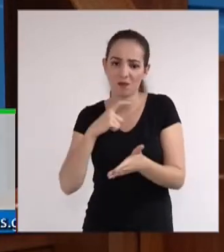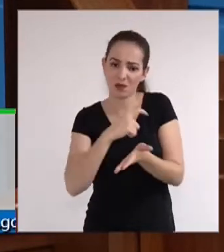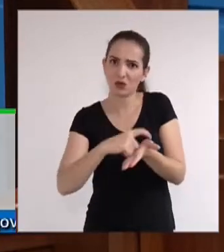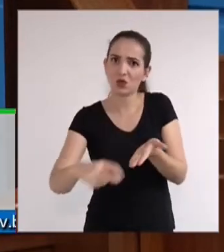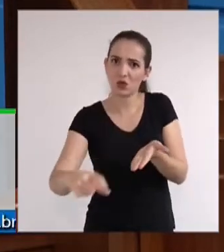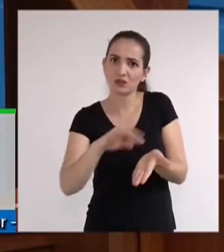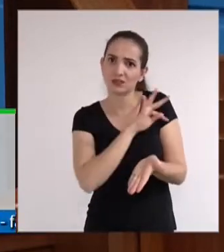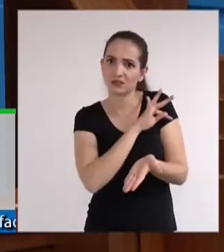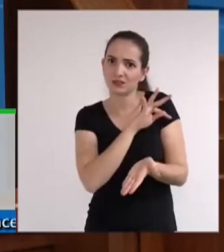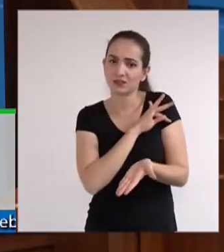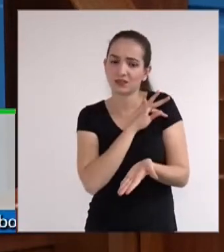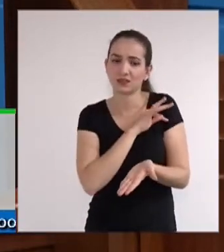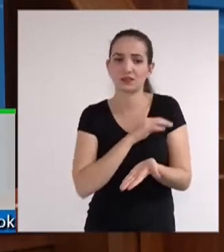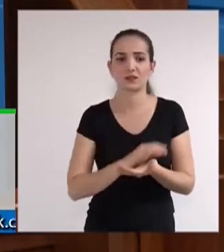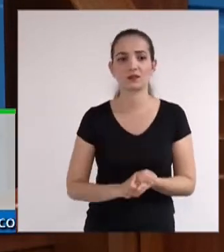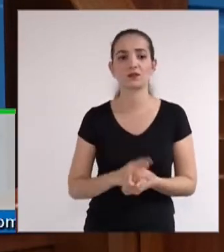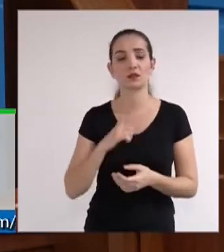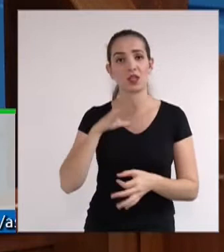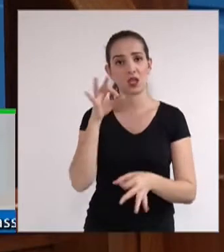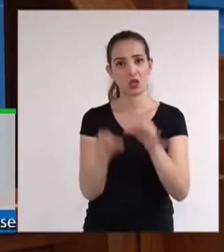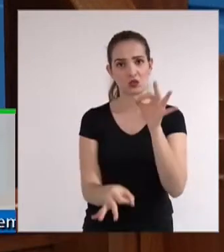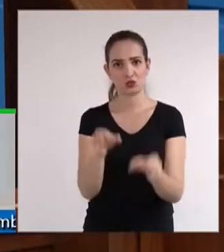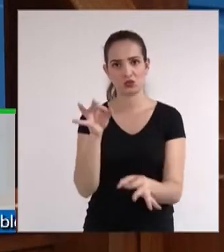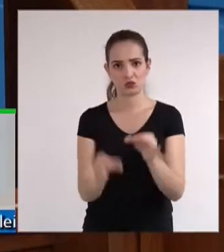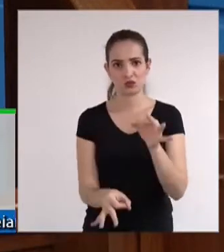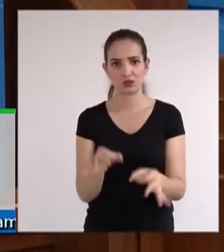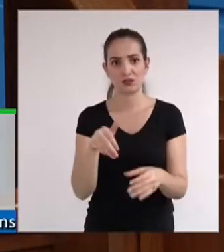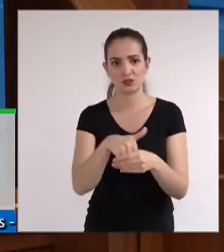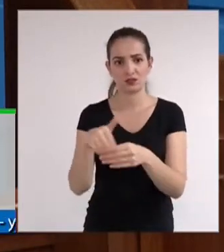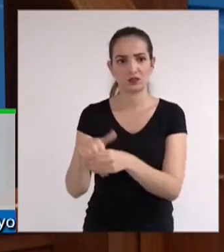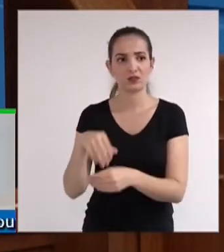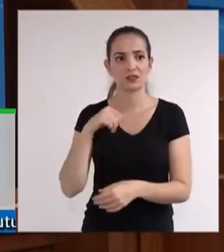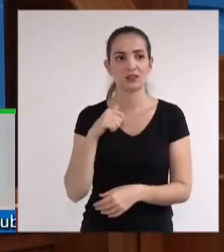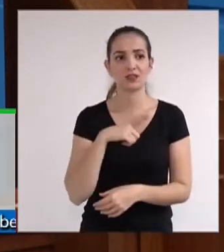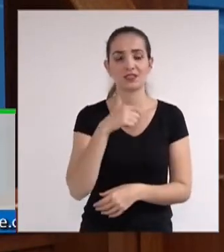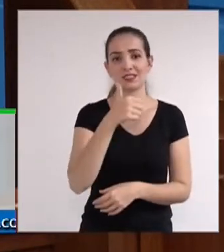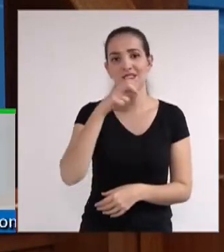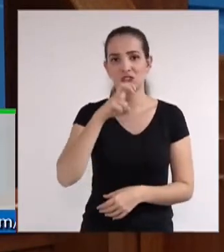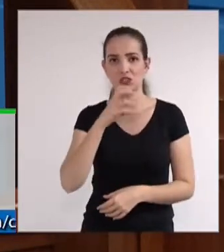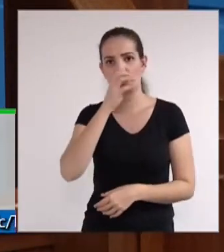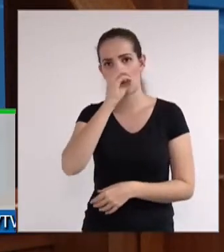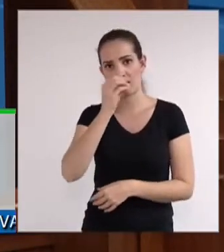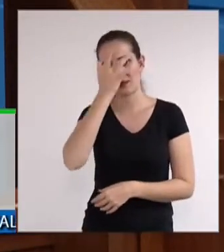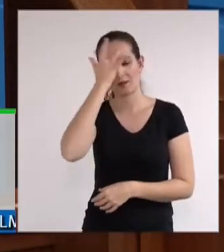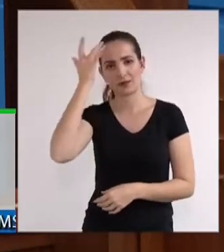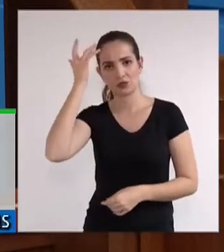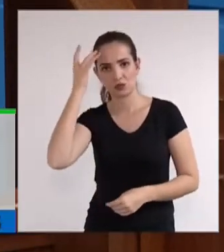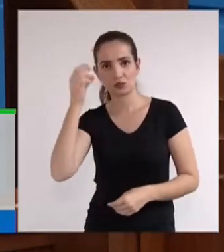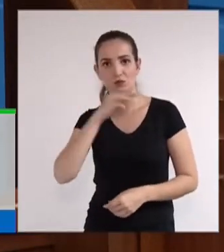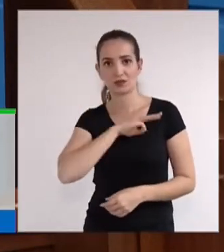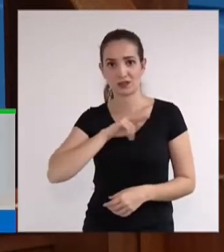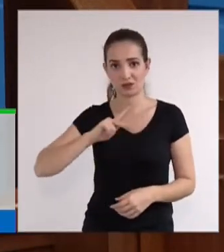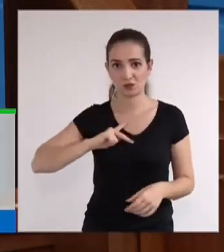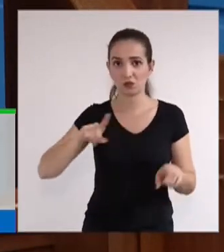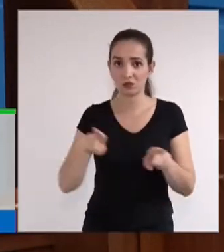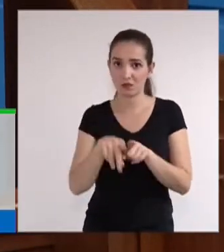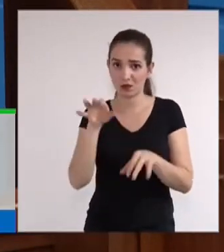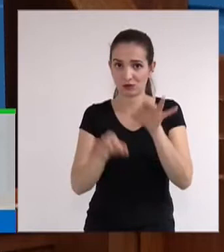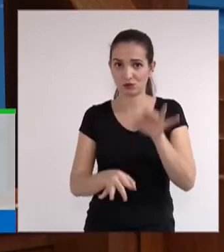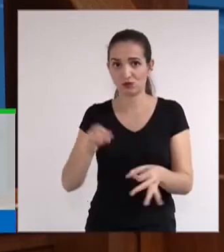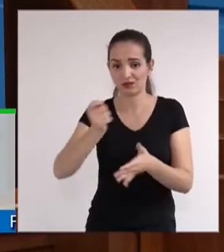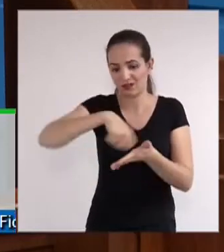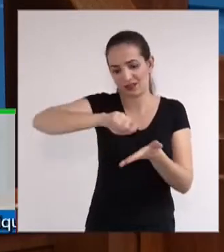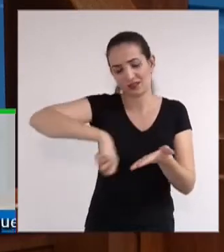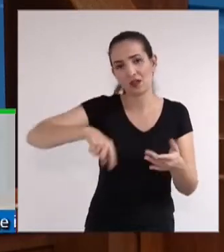dirigida à Justiça Eleitoral, assinada por 150 juízes e membros do Ministério Público, afirmando a inconstitucionalidade do sistema eletrônico de